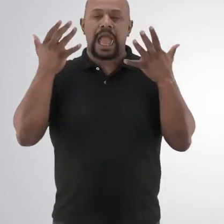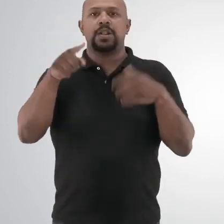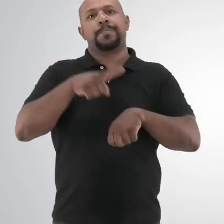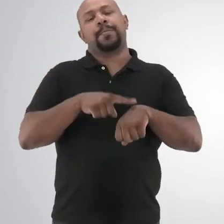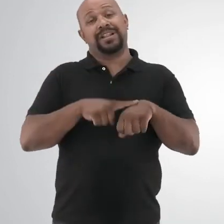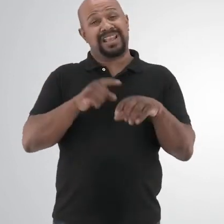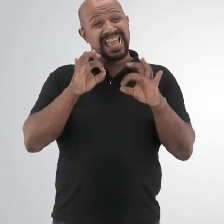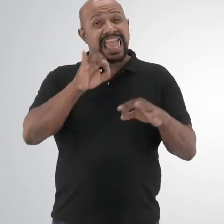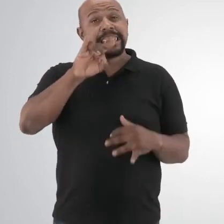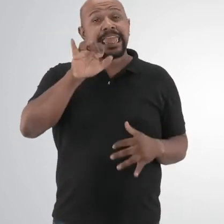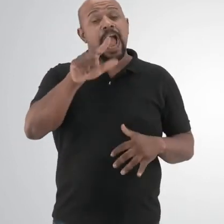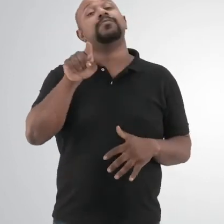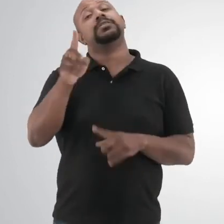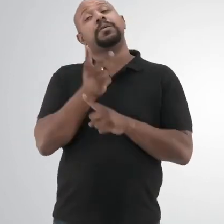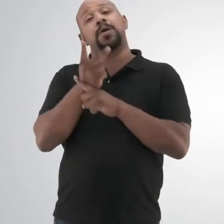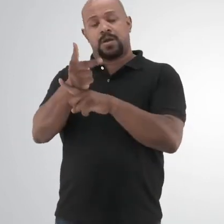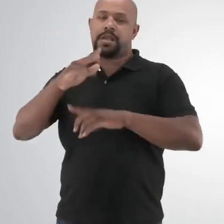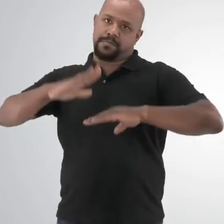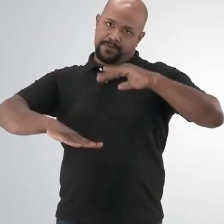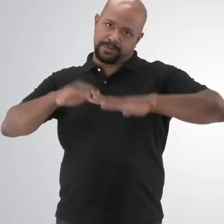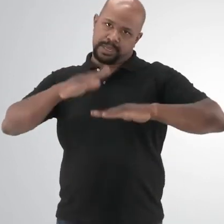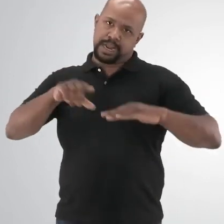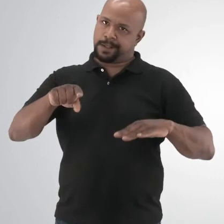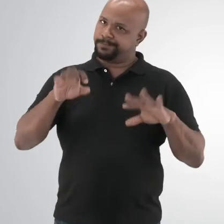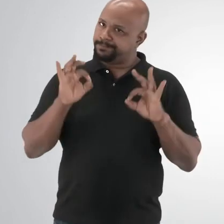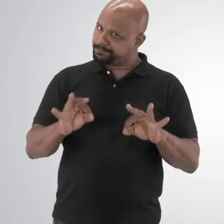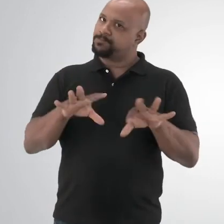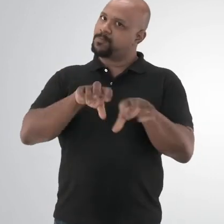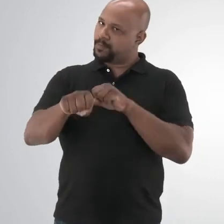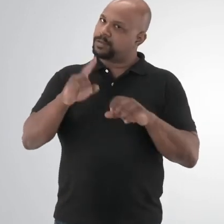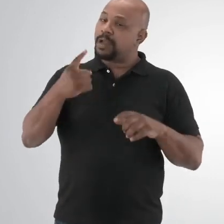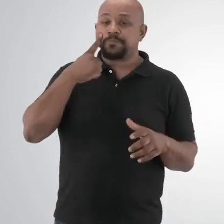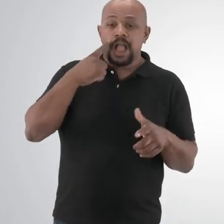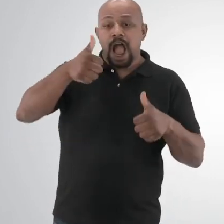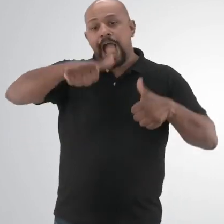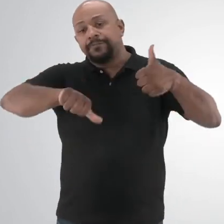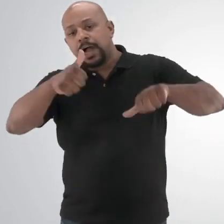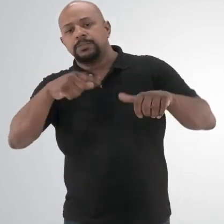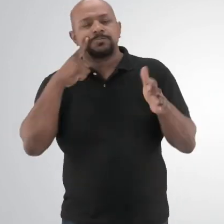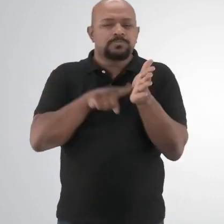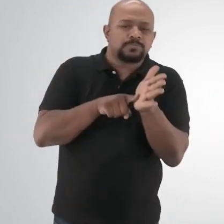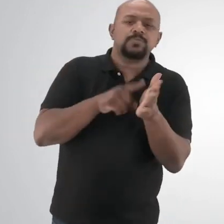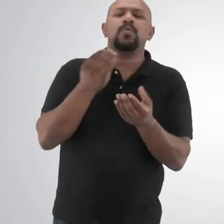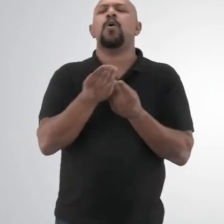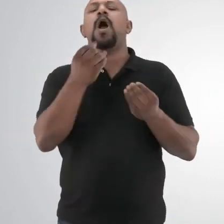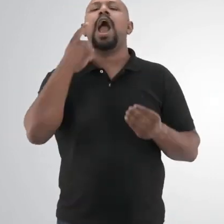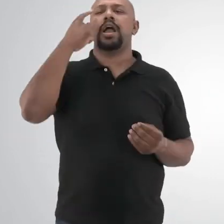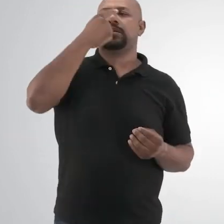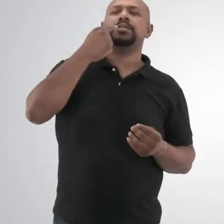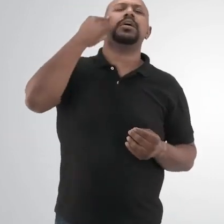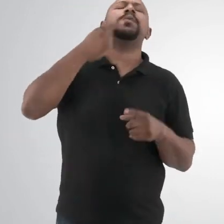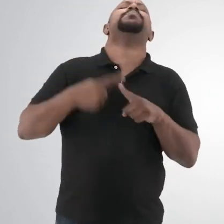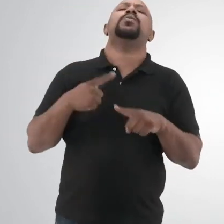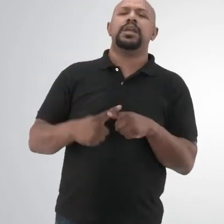olheira momentaneamente. O ideal depois é você procurar um profissional qualificado para fazer uma avaliação sobre qual o aspecto